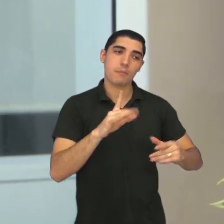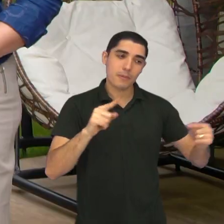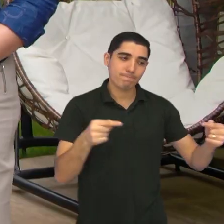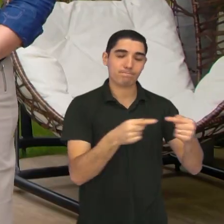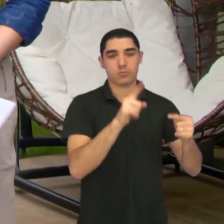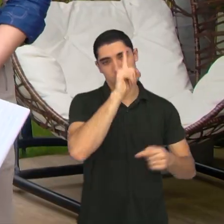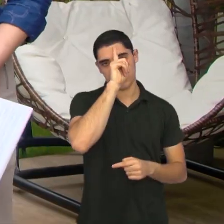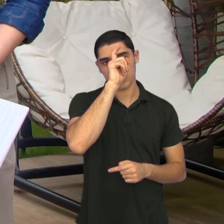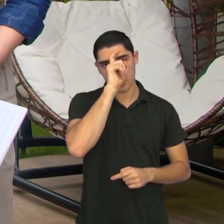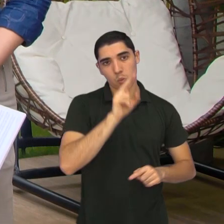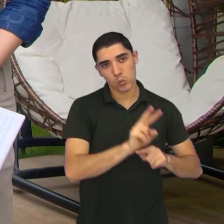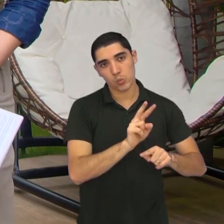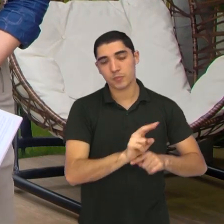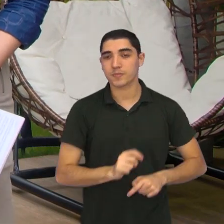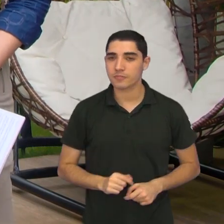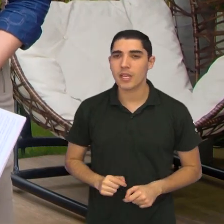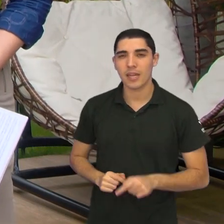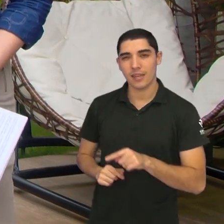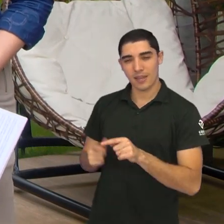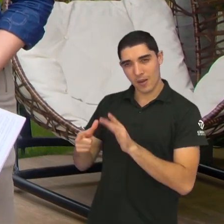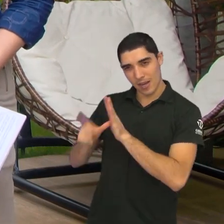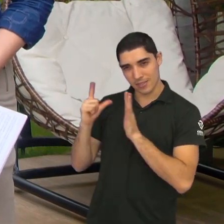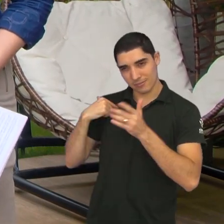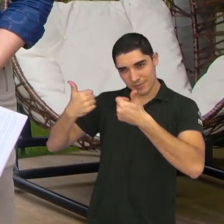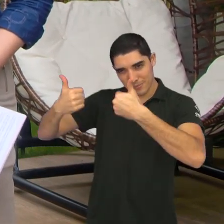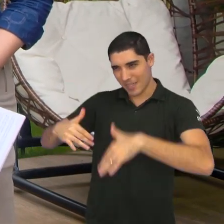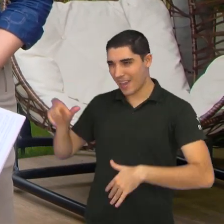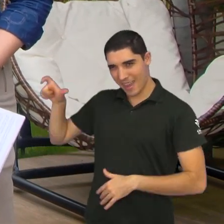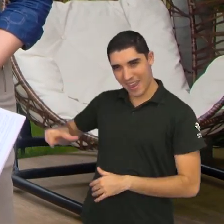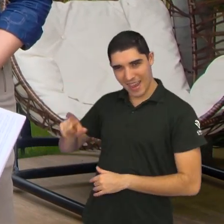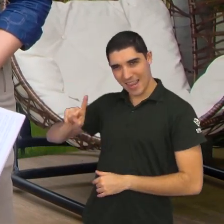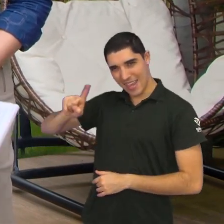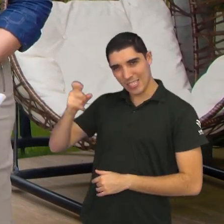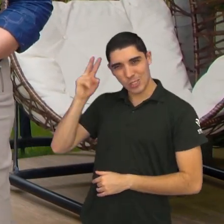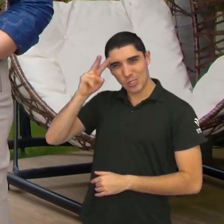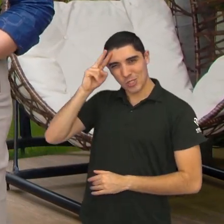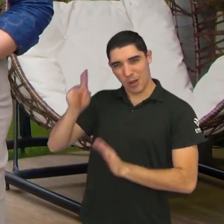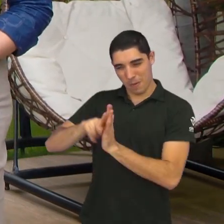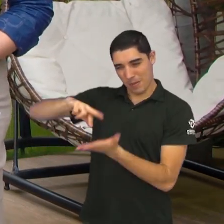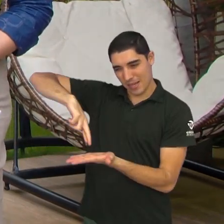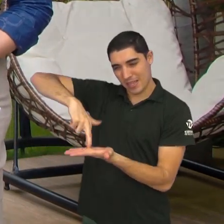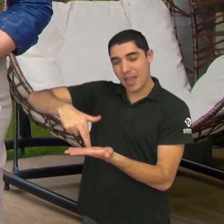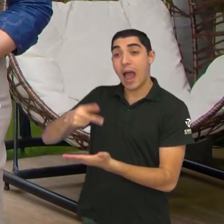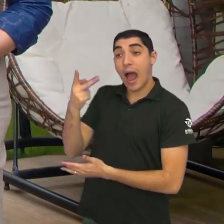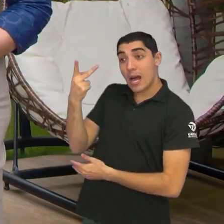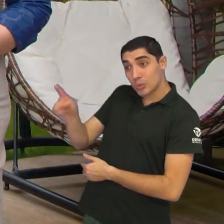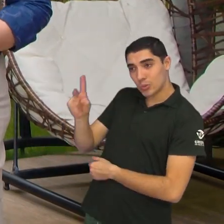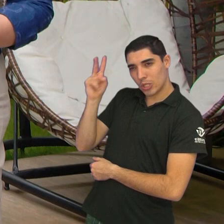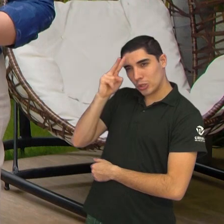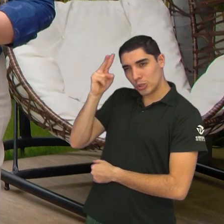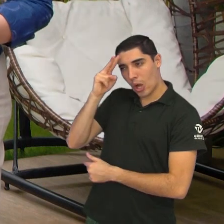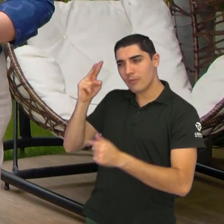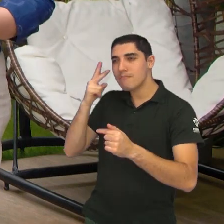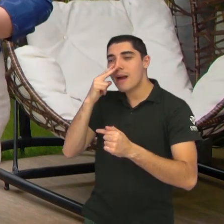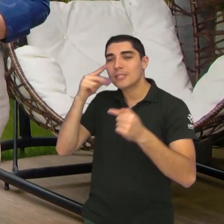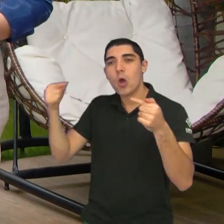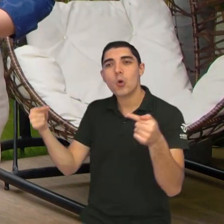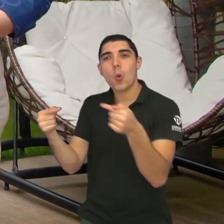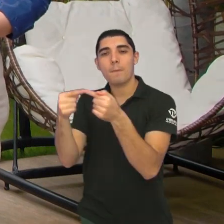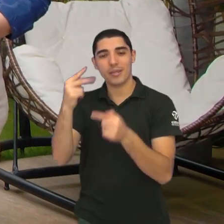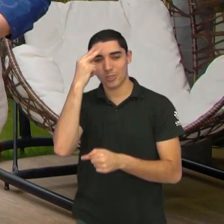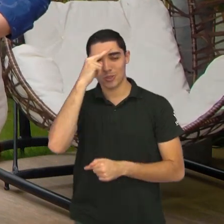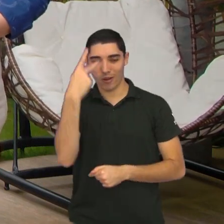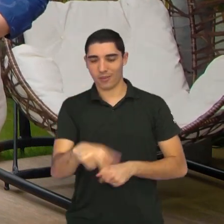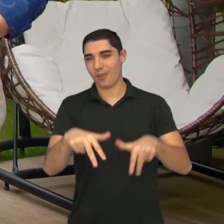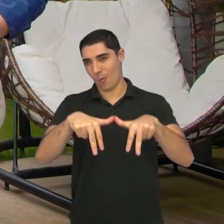hospital. Falei no finalzinho do último bloco que a Rosemary foi bailarina. A sua história pessoal acaba se confundindo um pouco